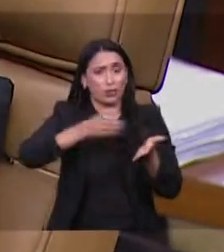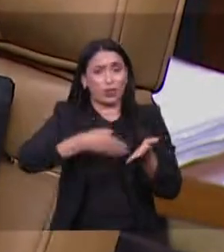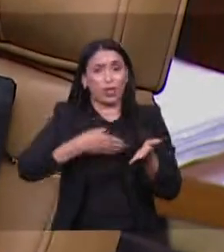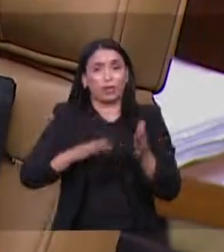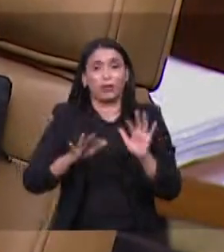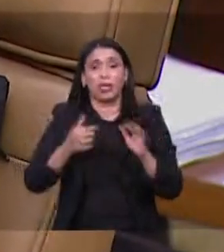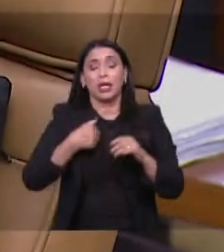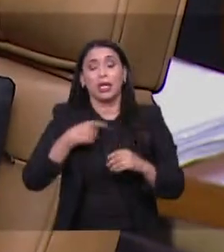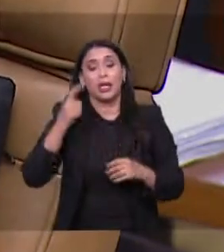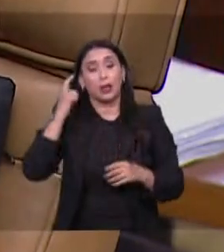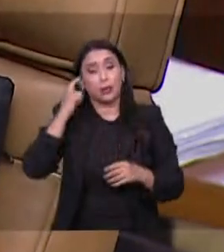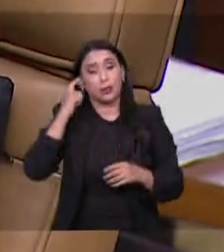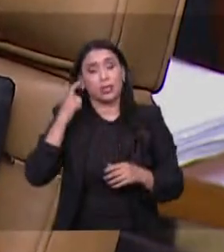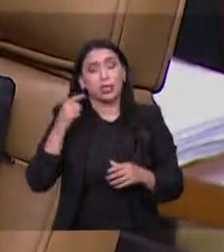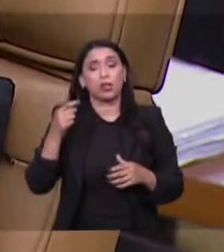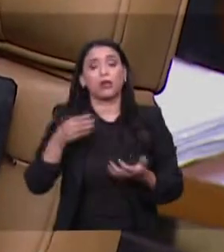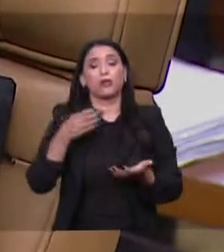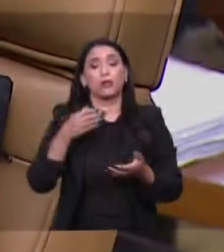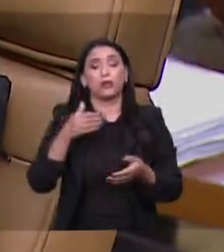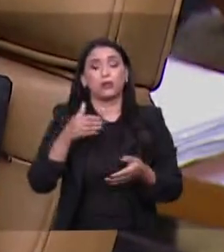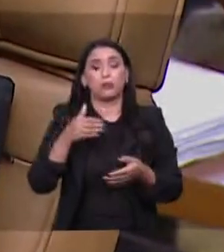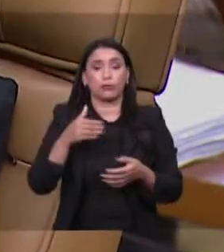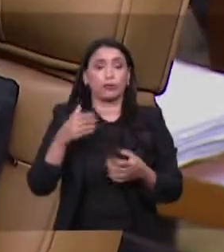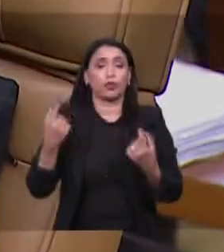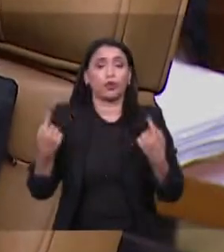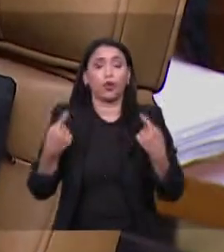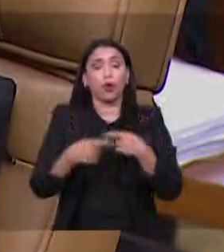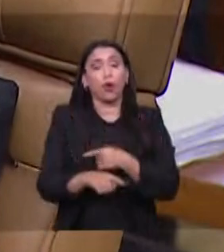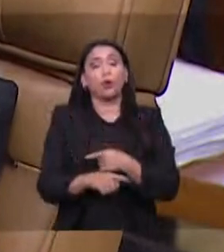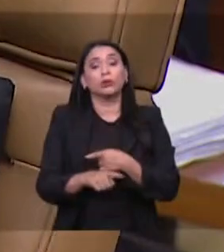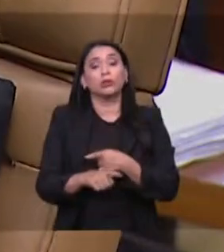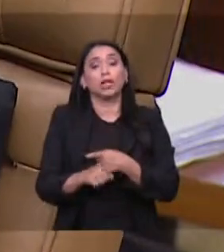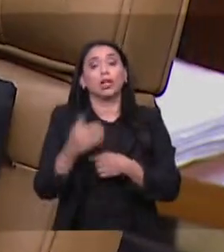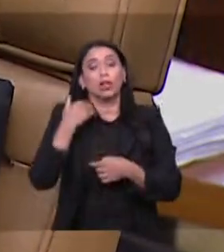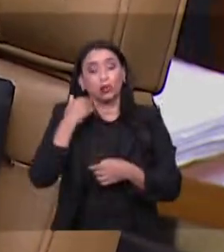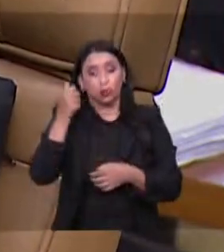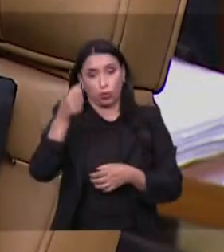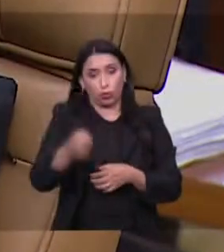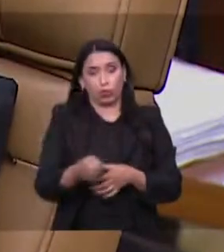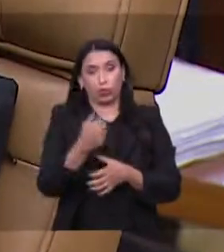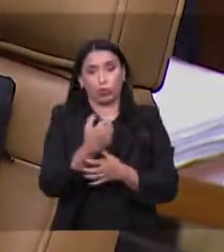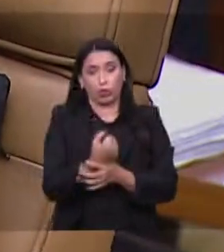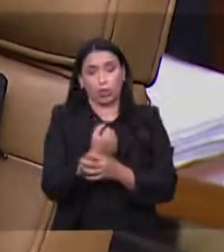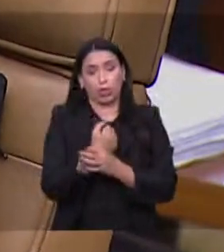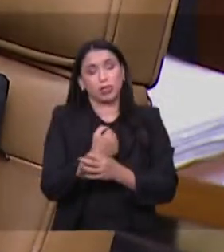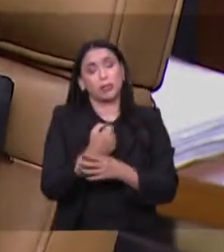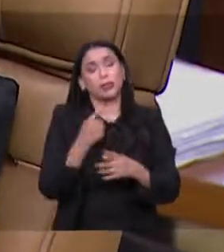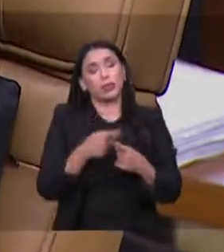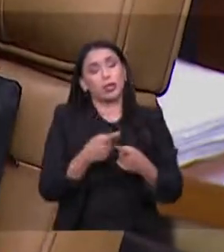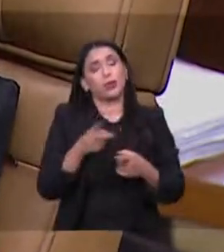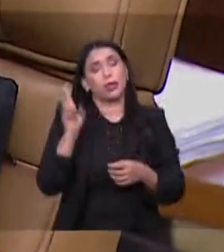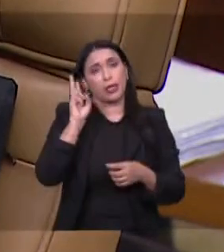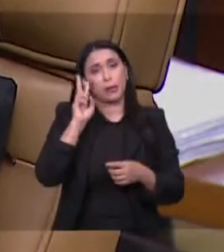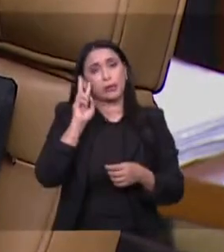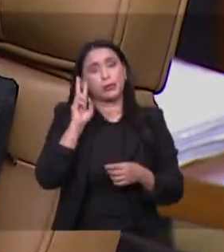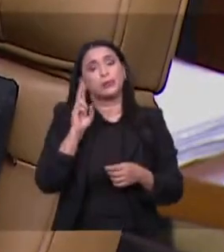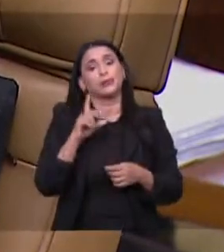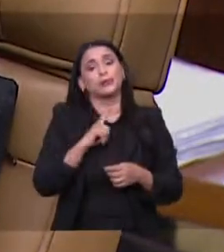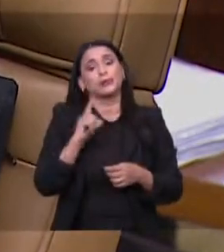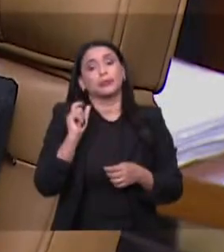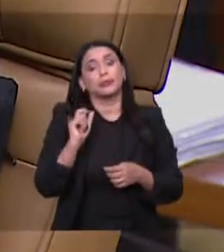eu me pus contrário à criação dessa figura, porque também, por coerência, eu me recordo